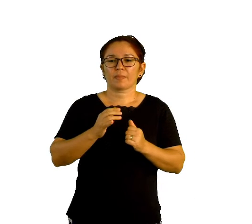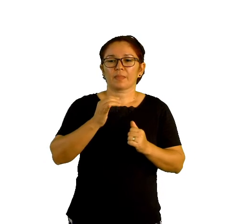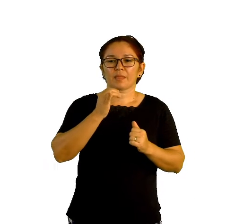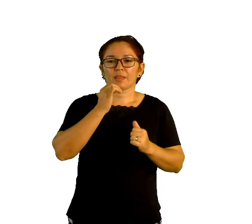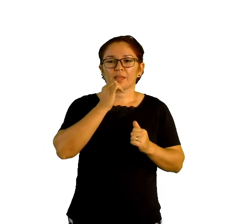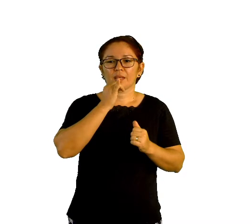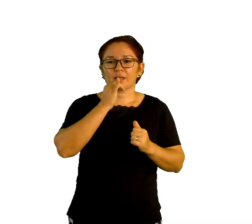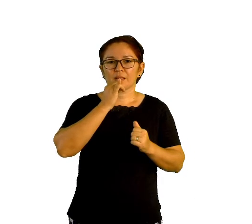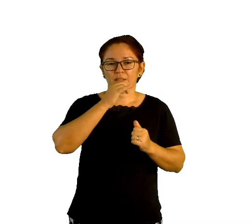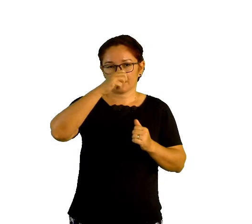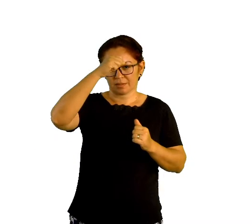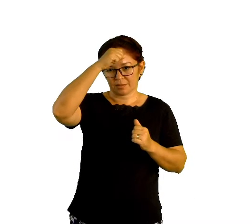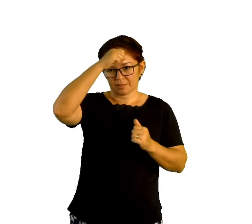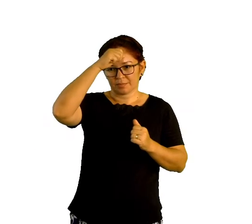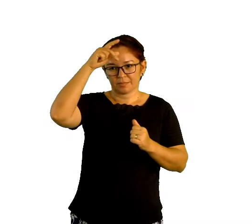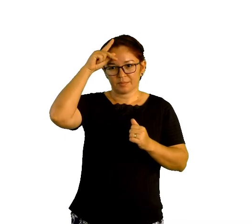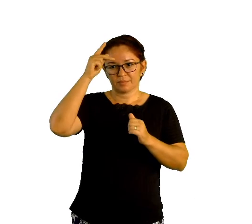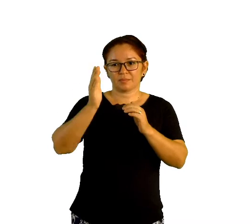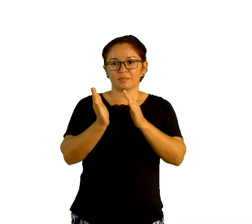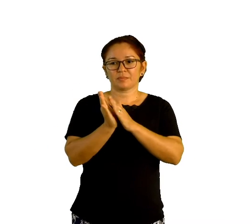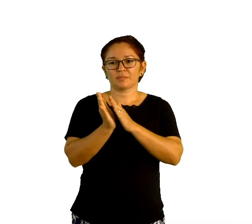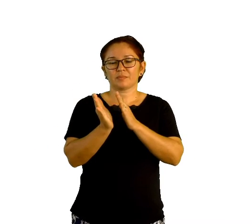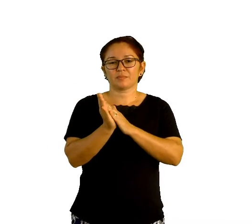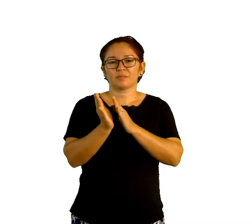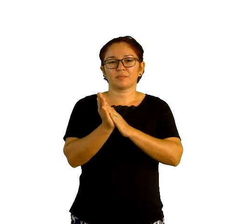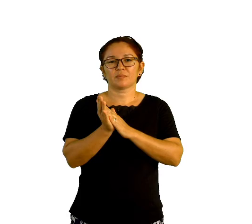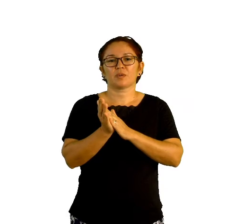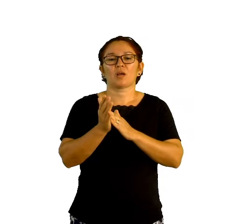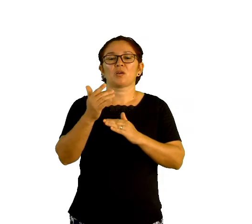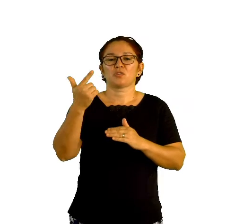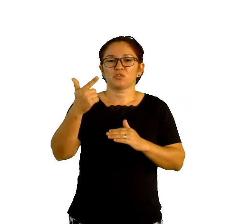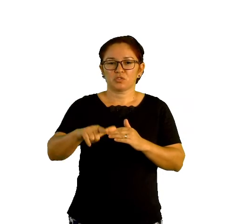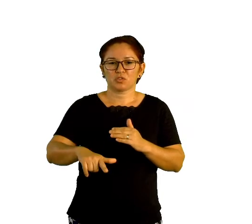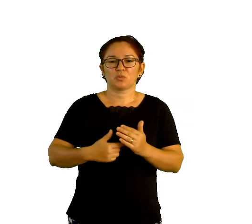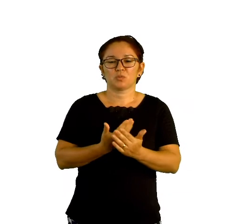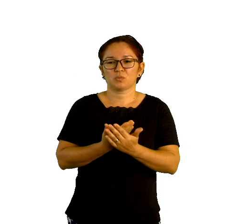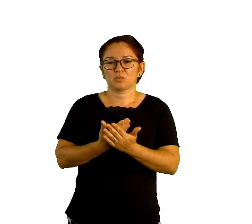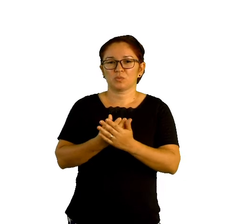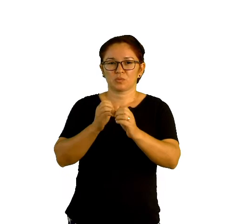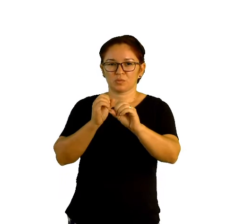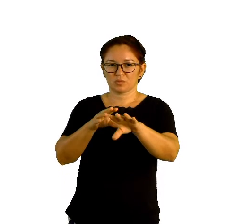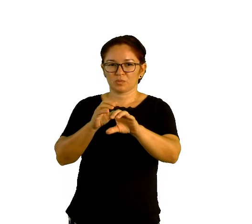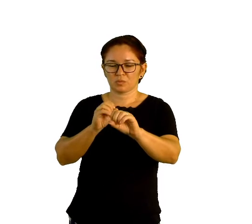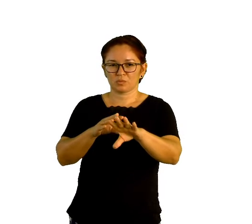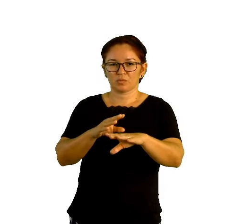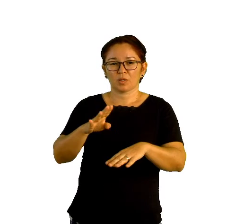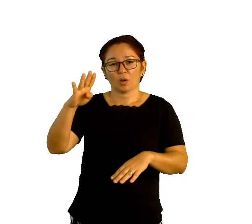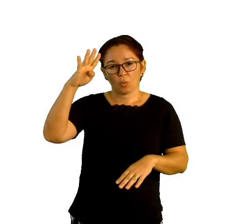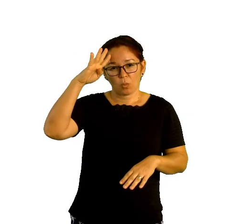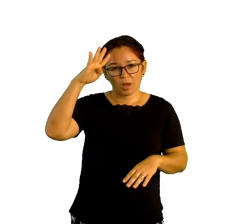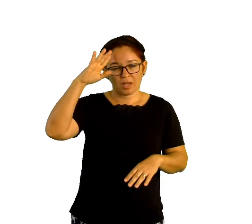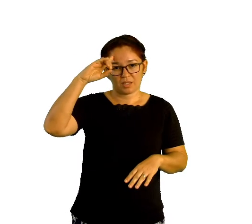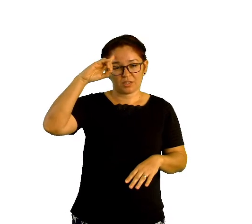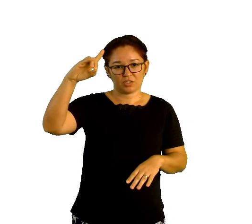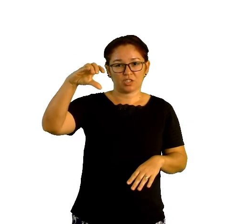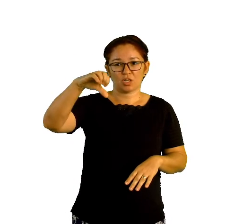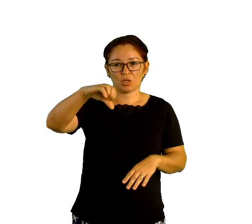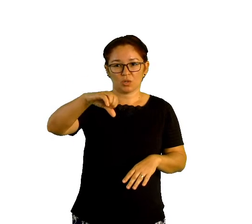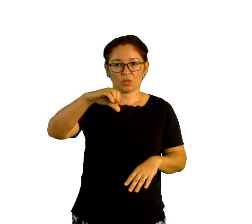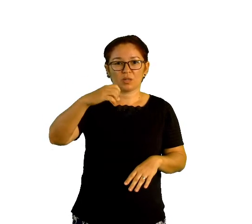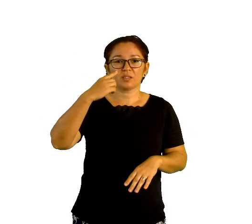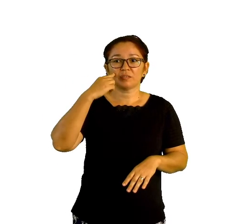Municipal de Palmas retoma ano letivo com teleaulas nesta quarta-feira 9. Então nós temos ali o título